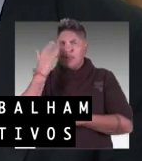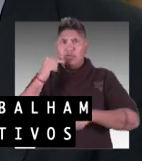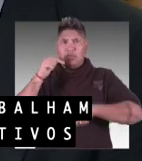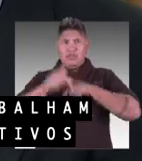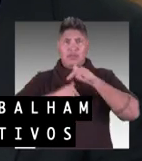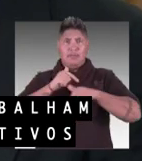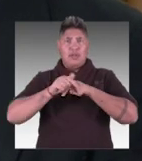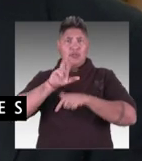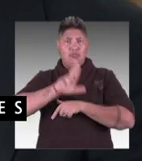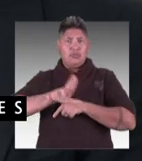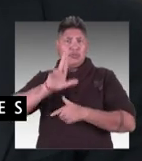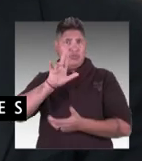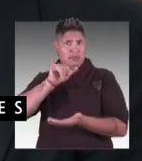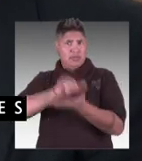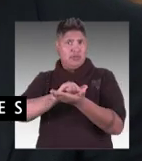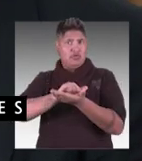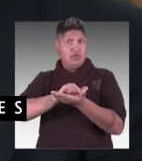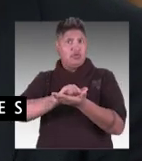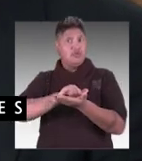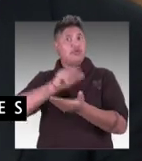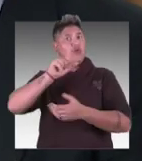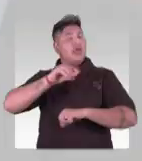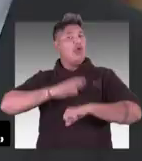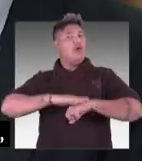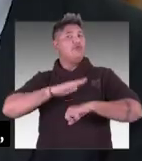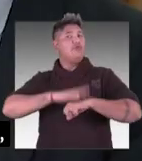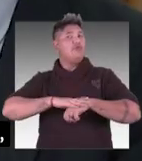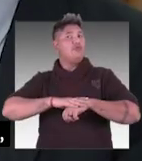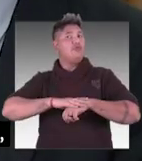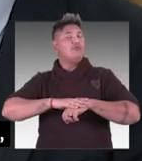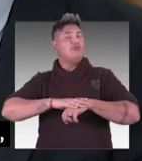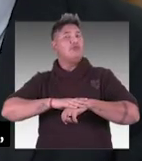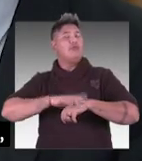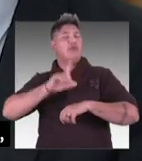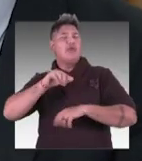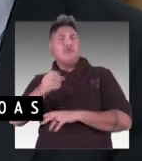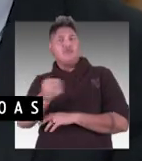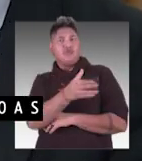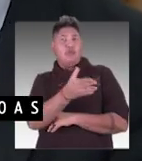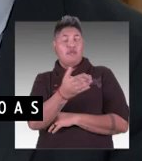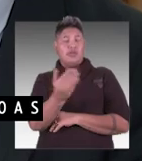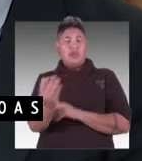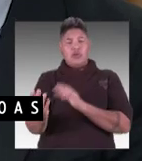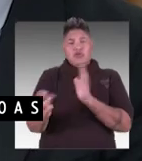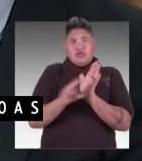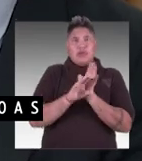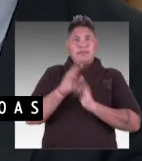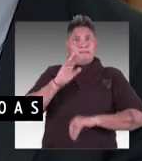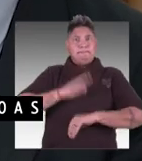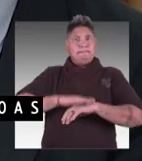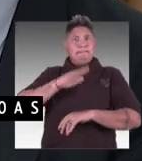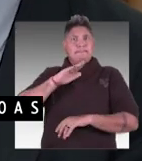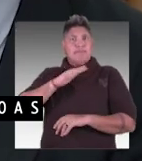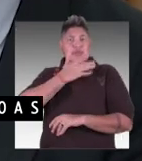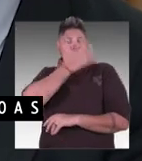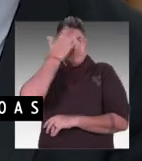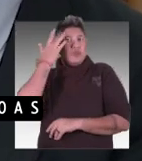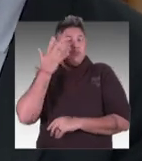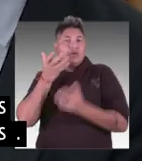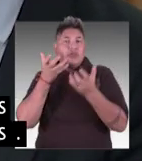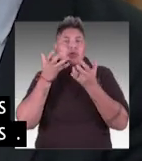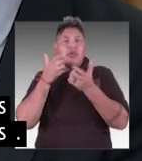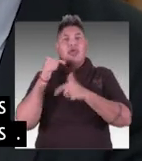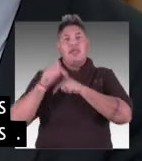desses aplicativos, se são trabalhadores autónomos. É o novo que está a passar por aqui, cada vez mais pessoas irão